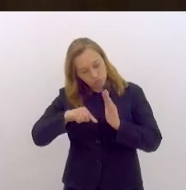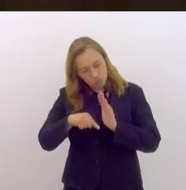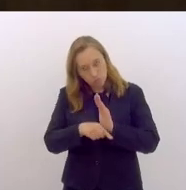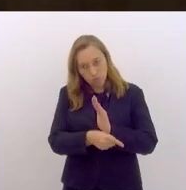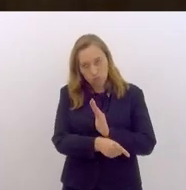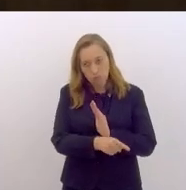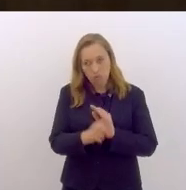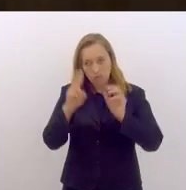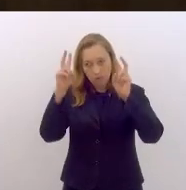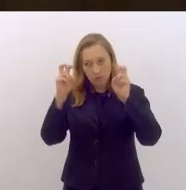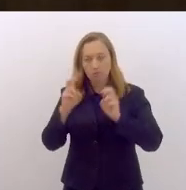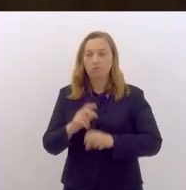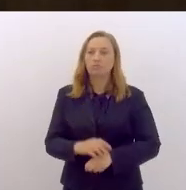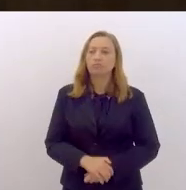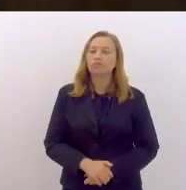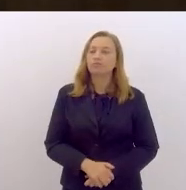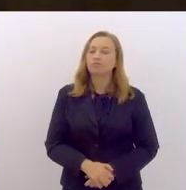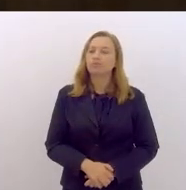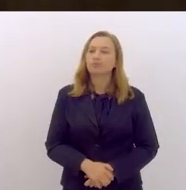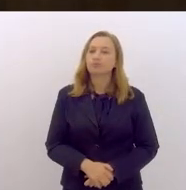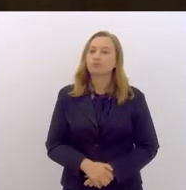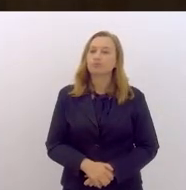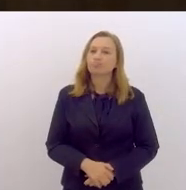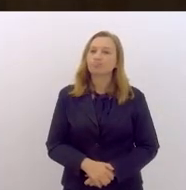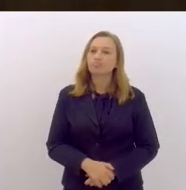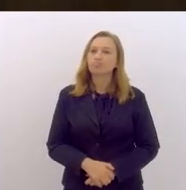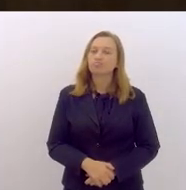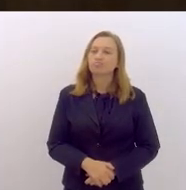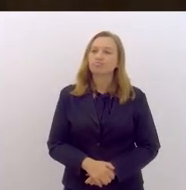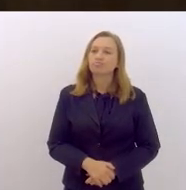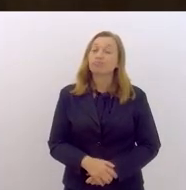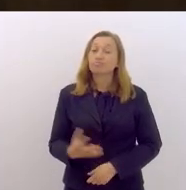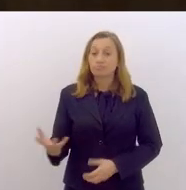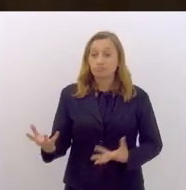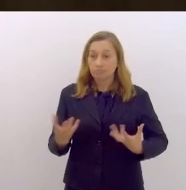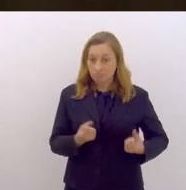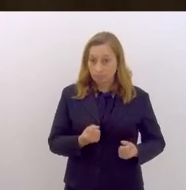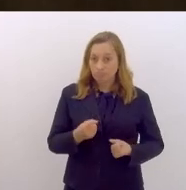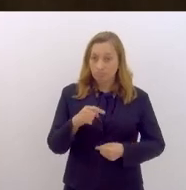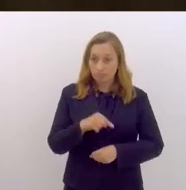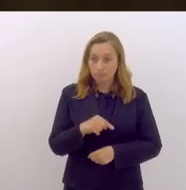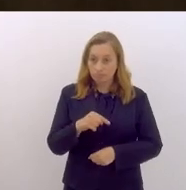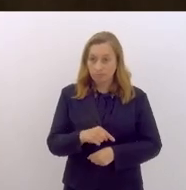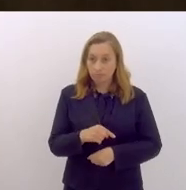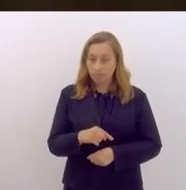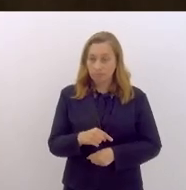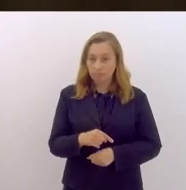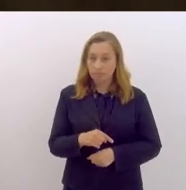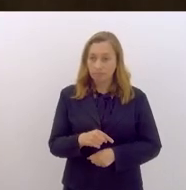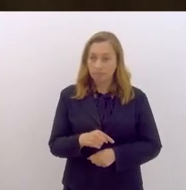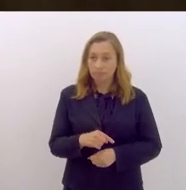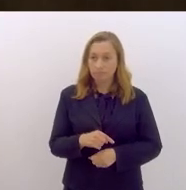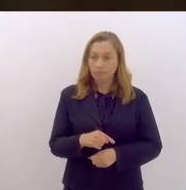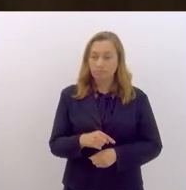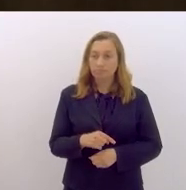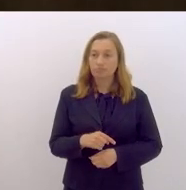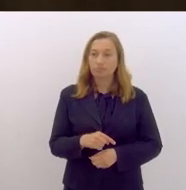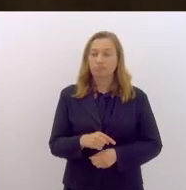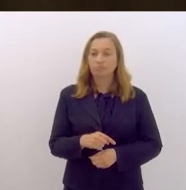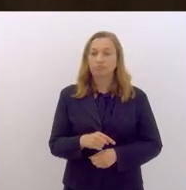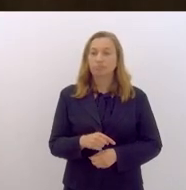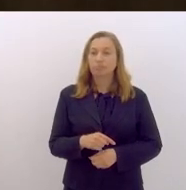essa matéria e, inclusive, de receber aqui os desembargadores do Tribunal